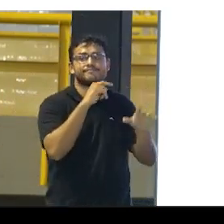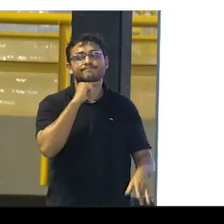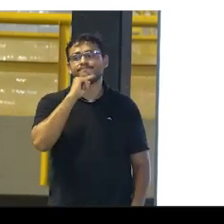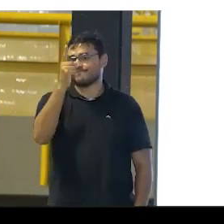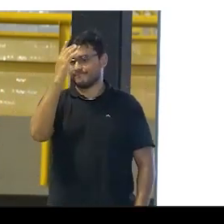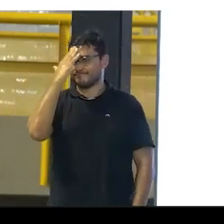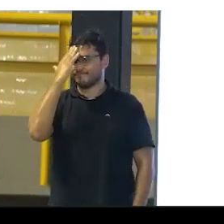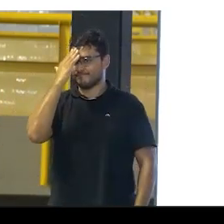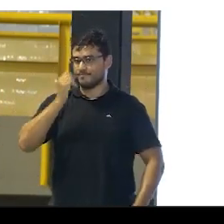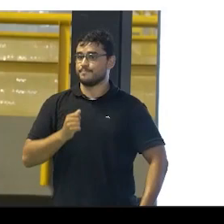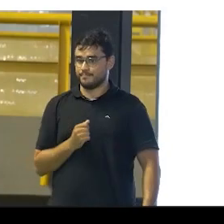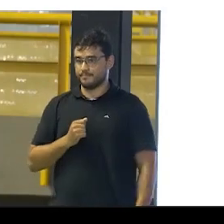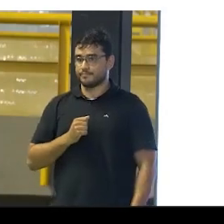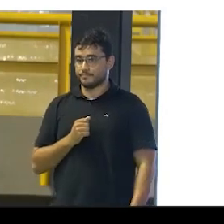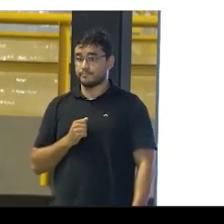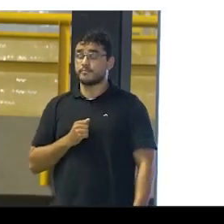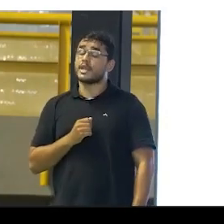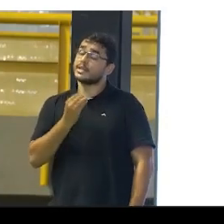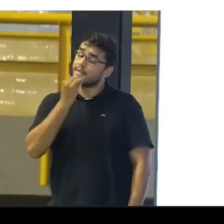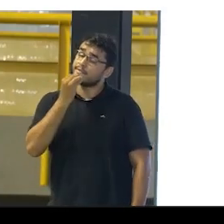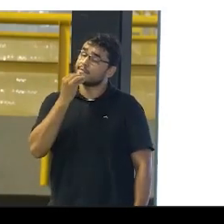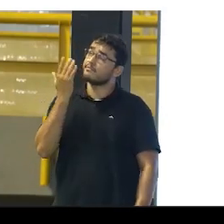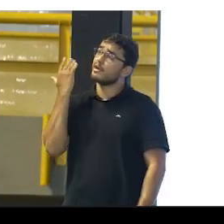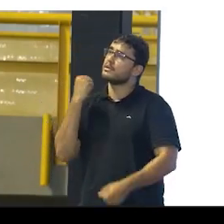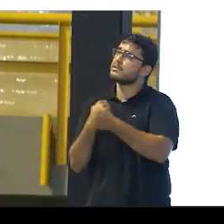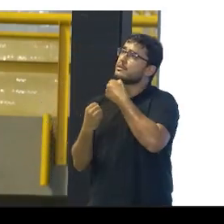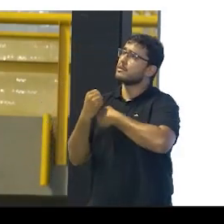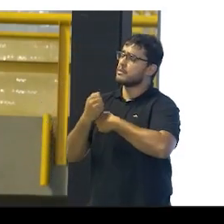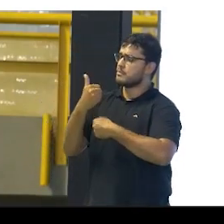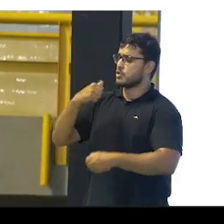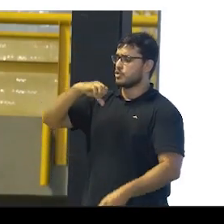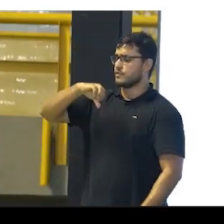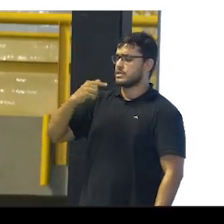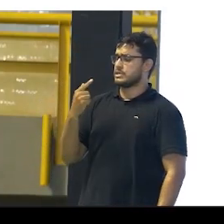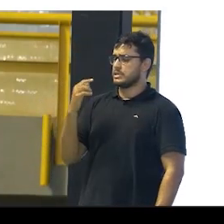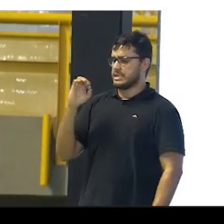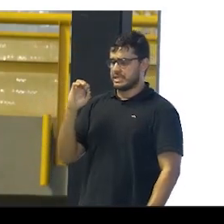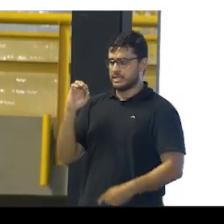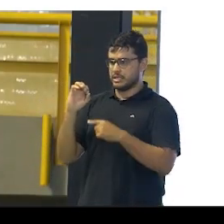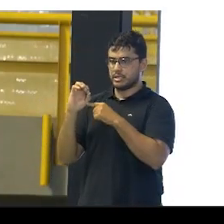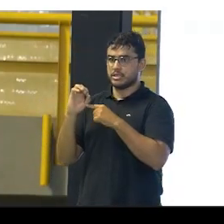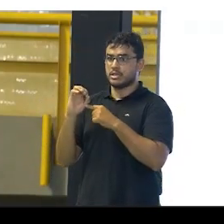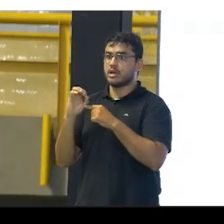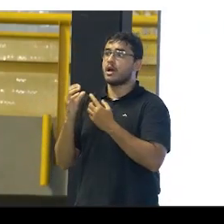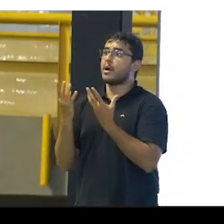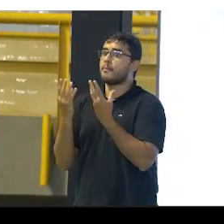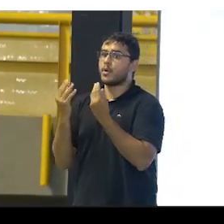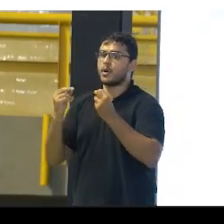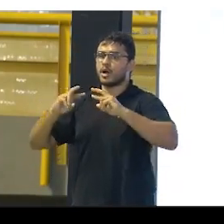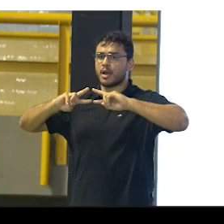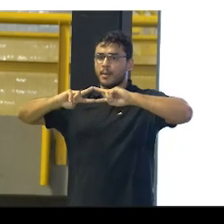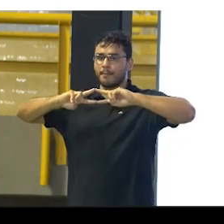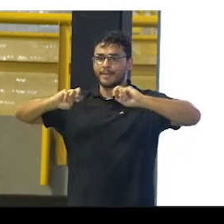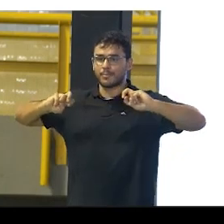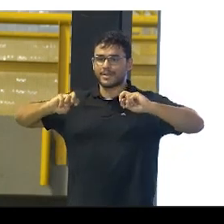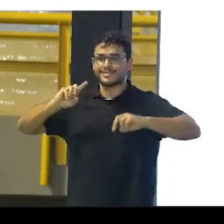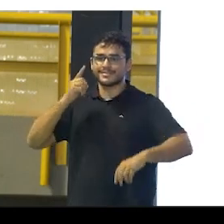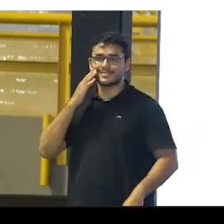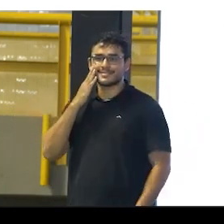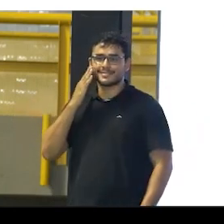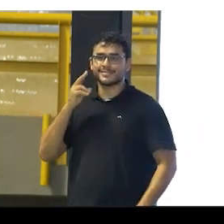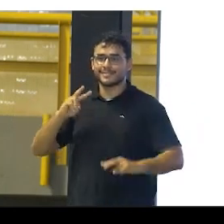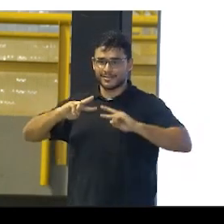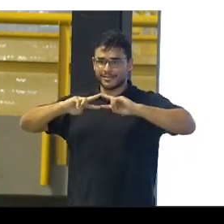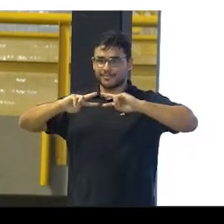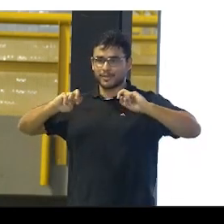dos anos 70 para cá, não valeria a pena explorar petróleo no Brasil. A Petrobras, em 1973, já